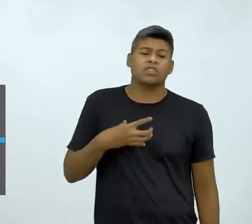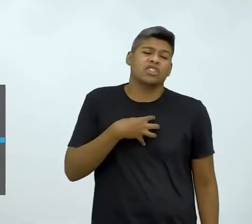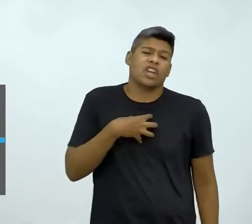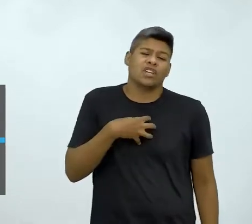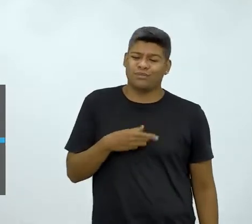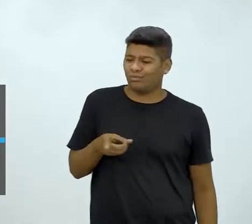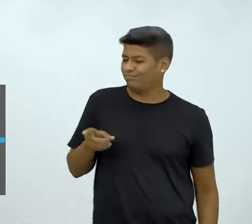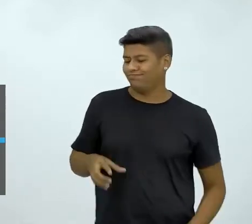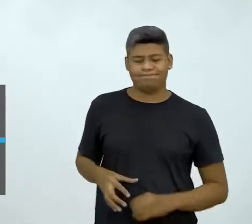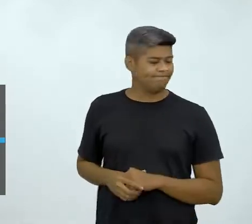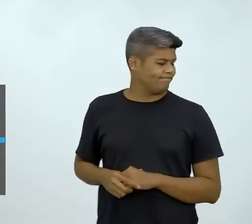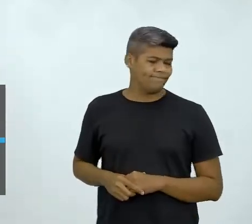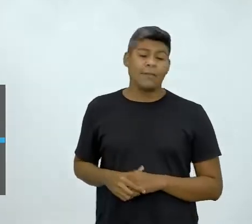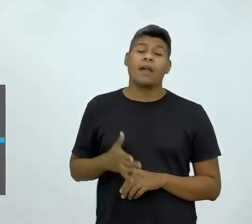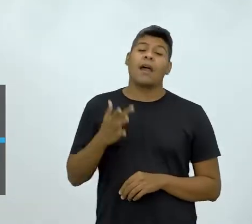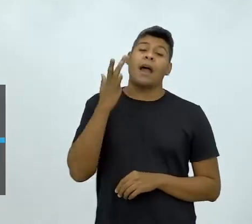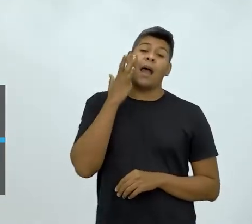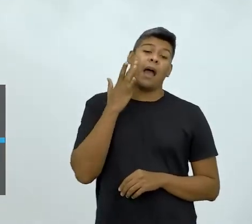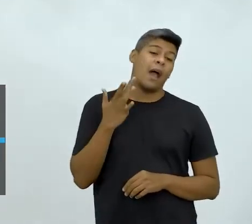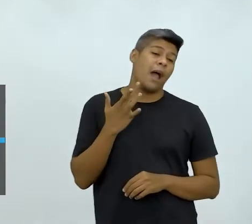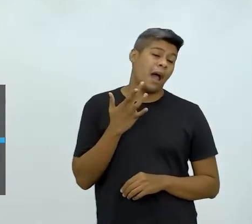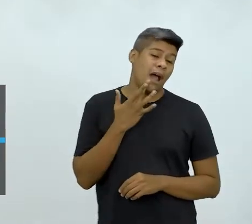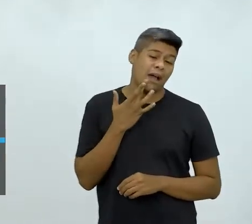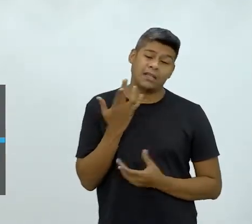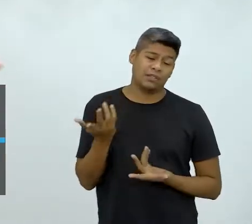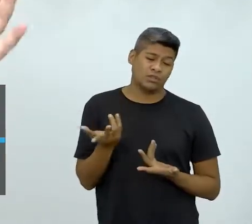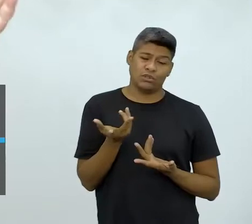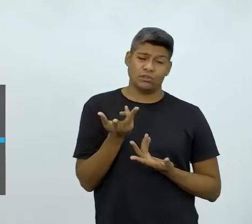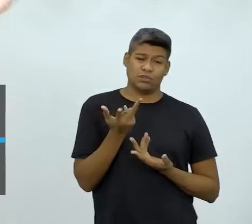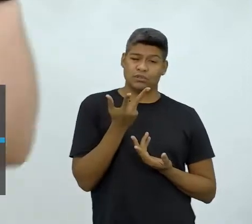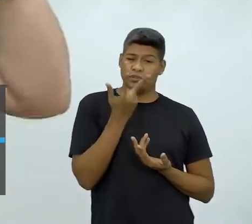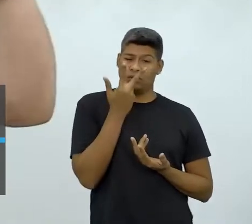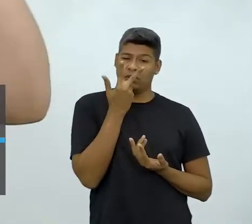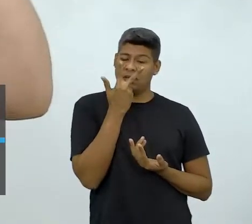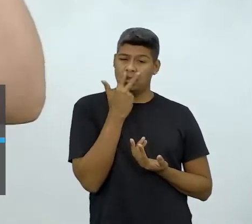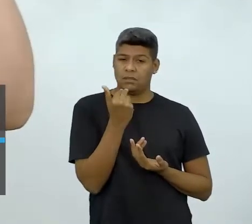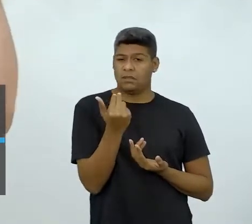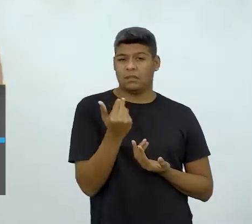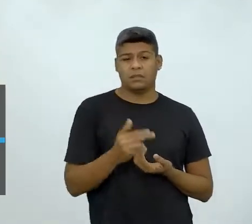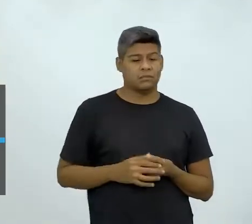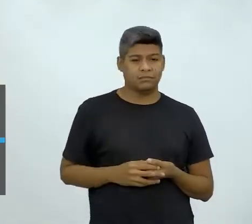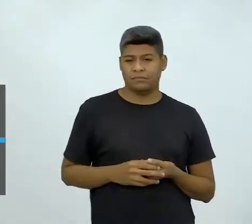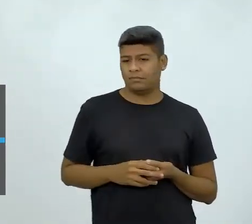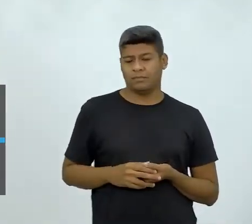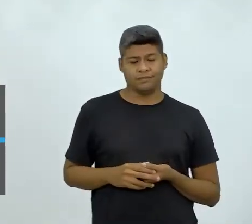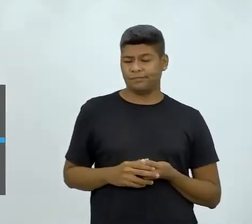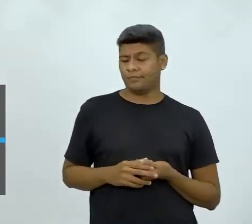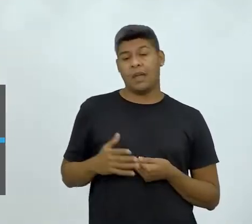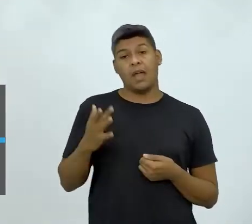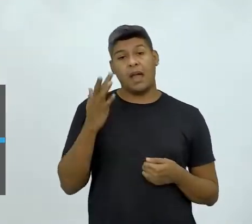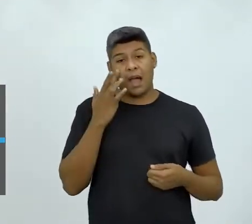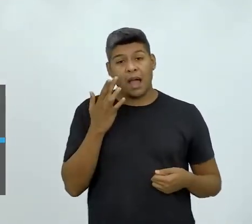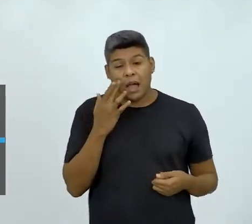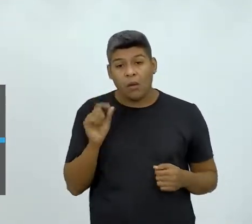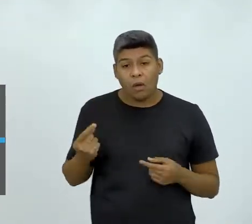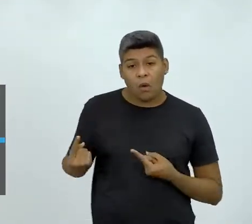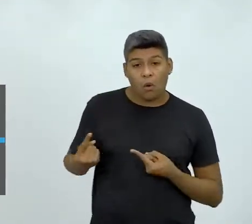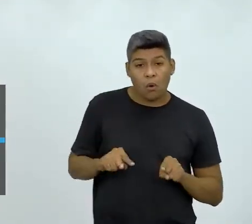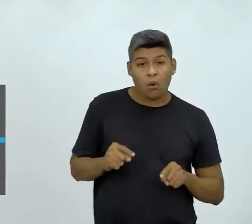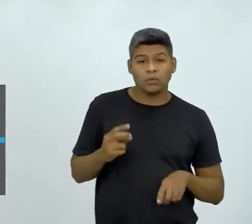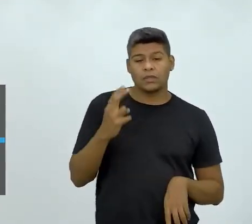aqui não, gente. Acho que não é minha cara, acho que vocês estão aí viajando na maionese. Então, a contracultura